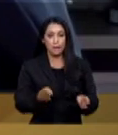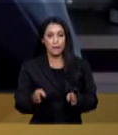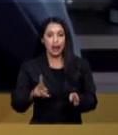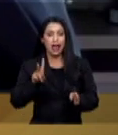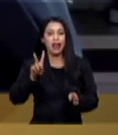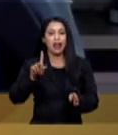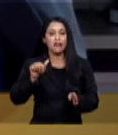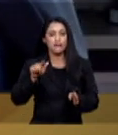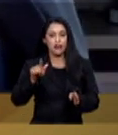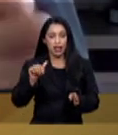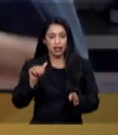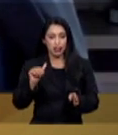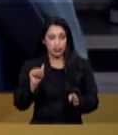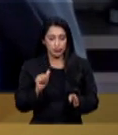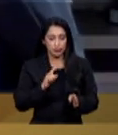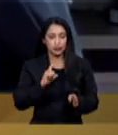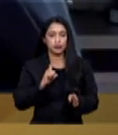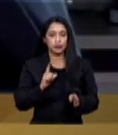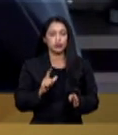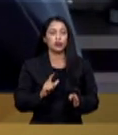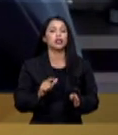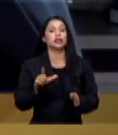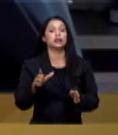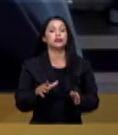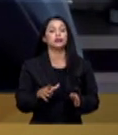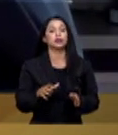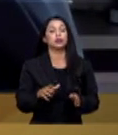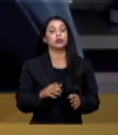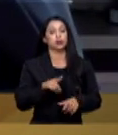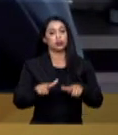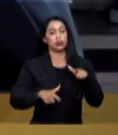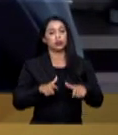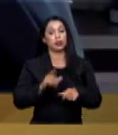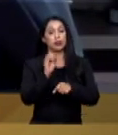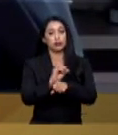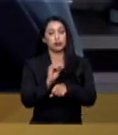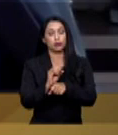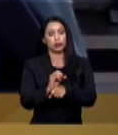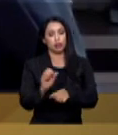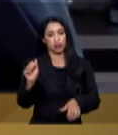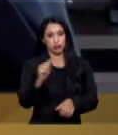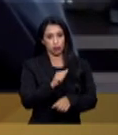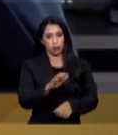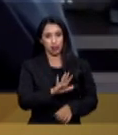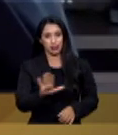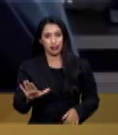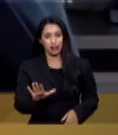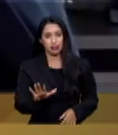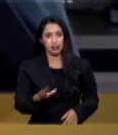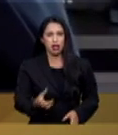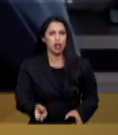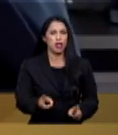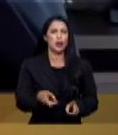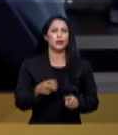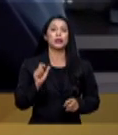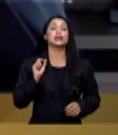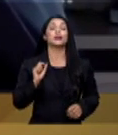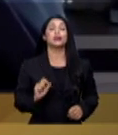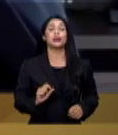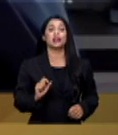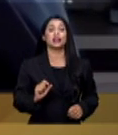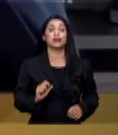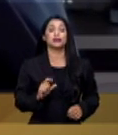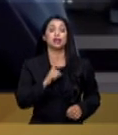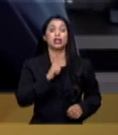vagas na instituição socioeducativa, me parece fora de dúvida que se está usando